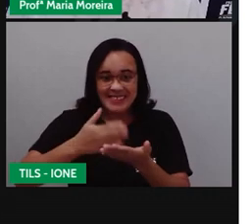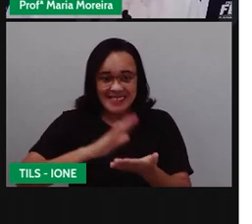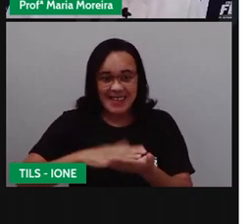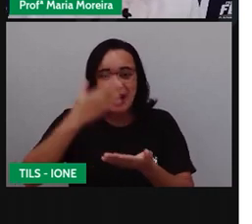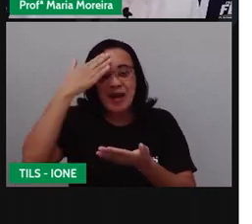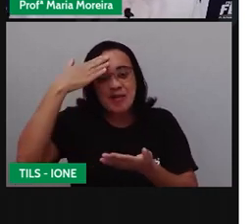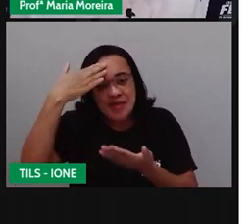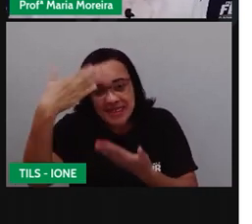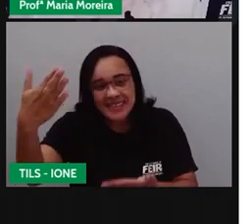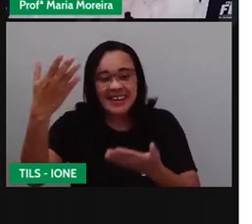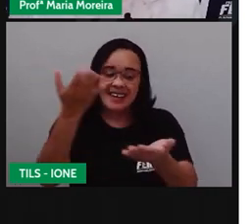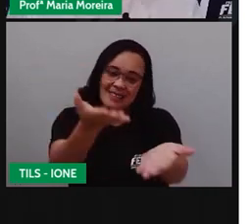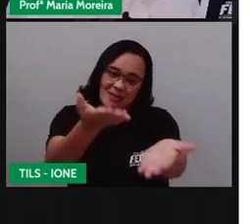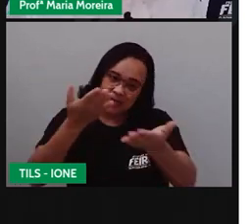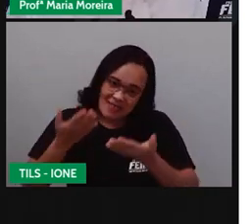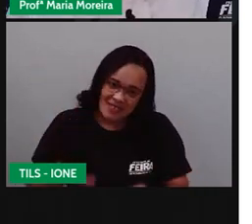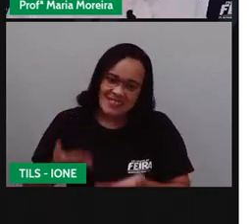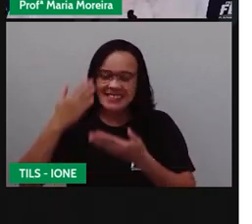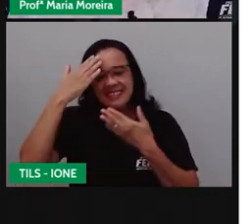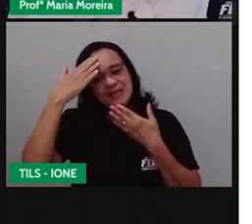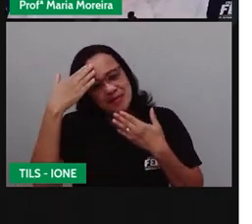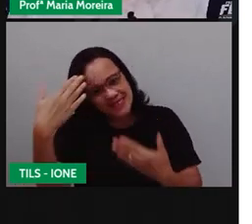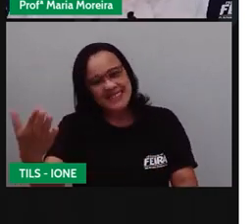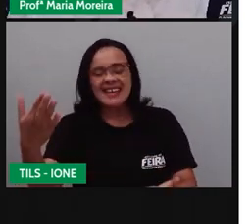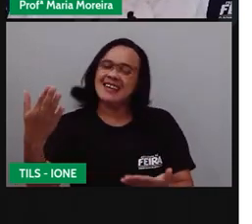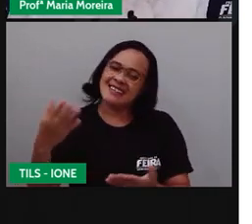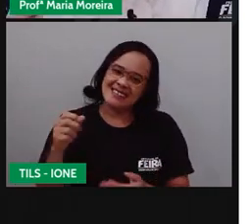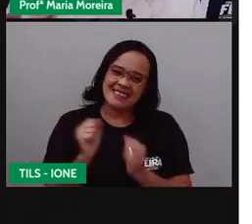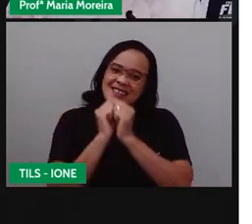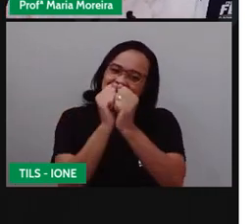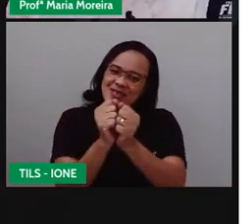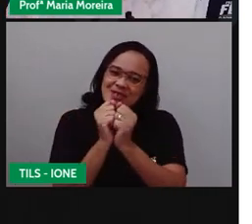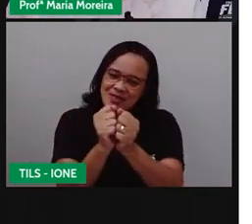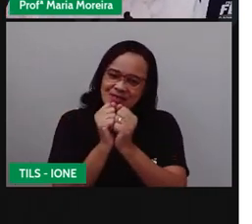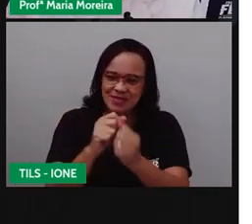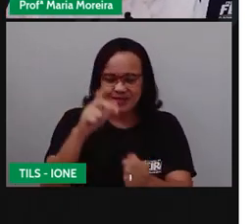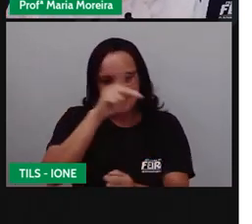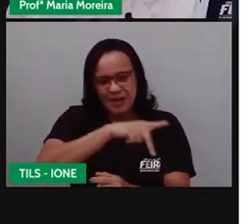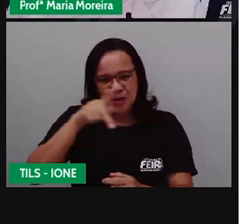tá? E a aula de hoje foi Promaria e Ione. Também